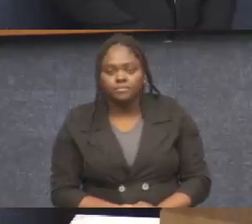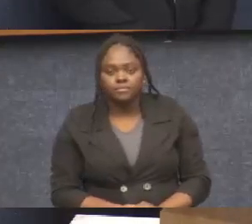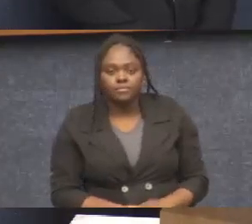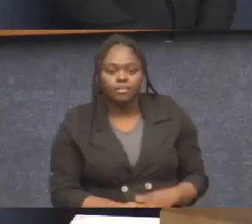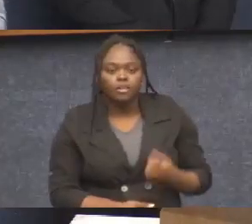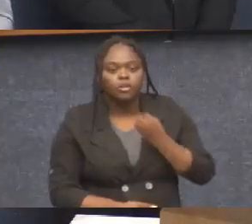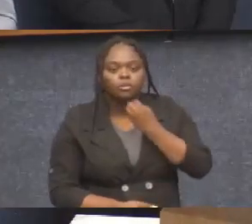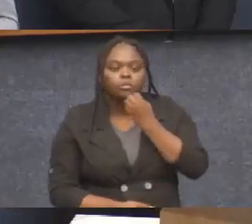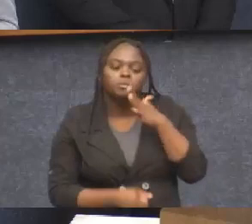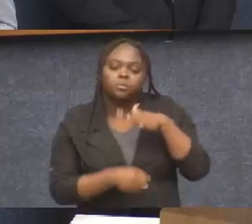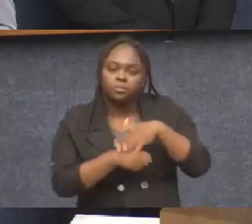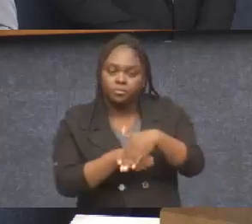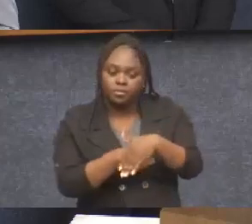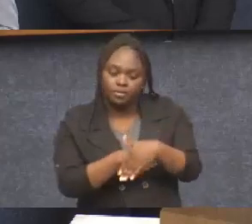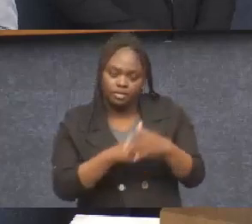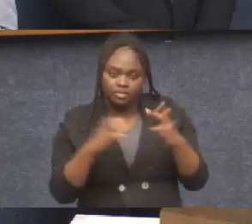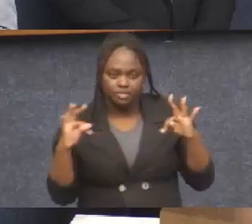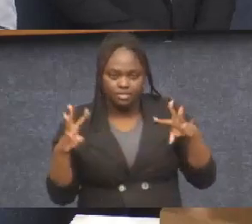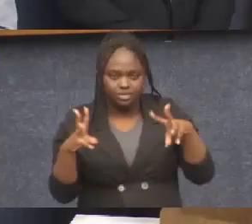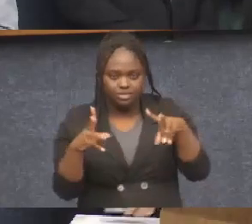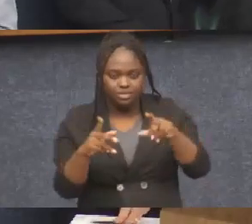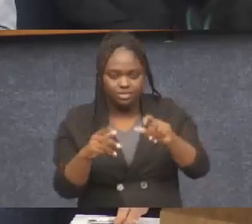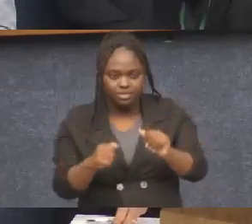Boa noite a todos.